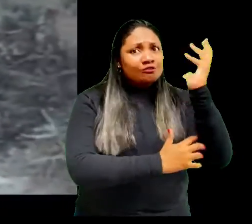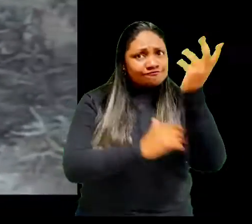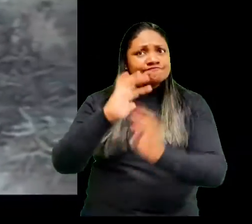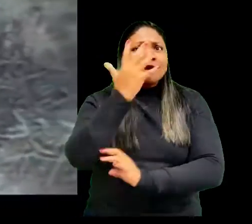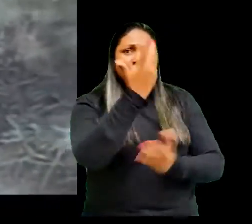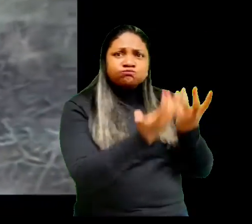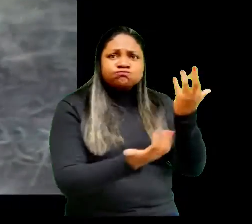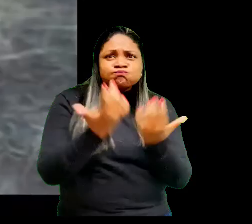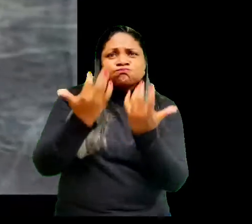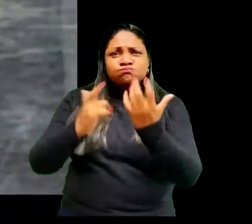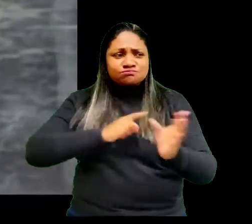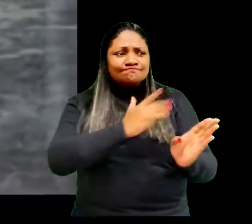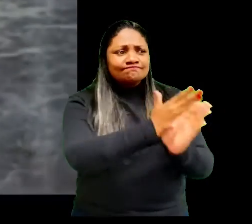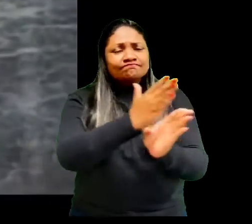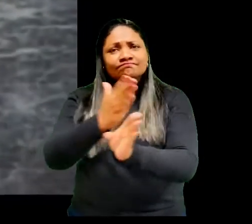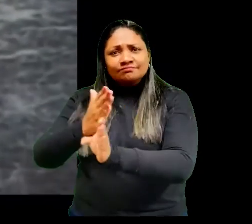queimadas.